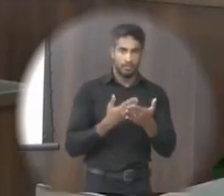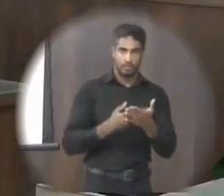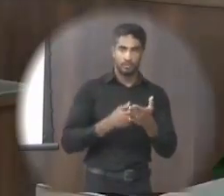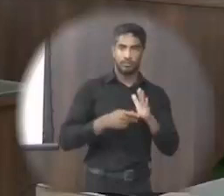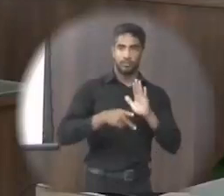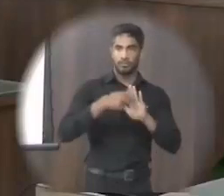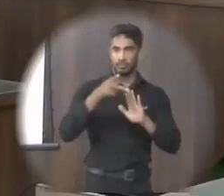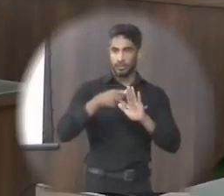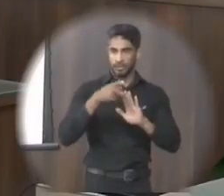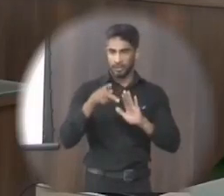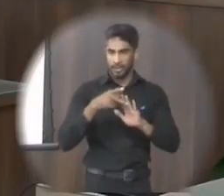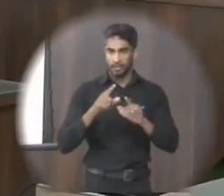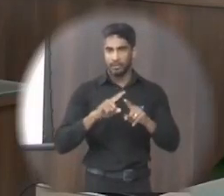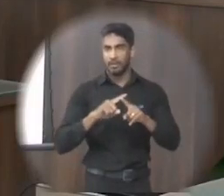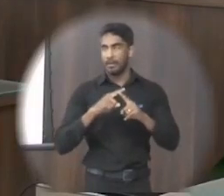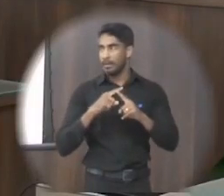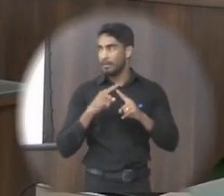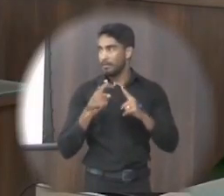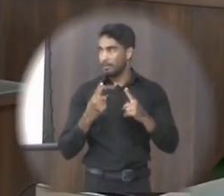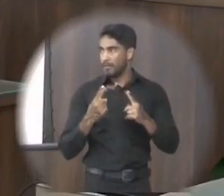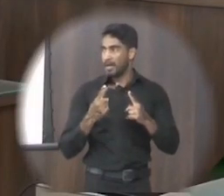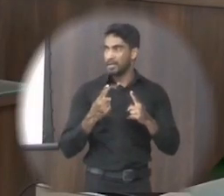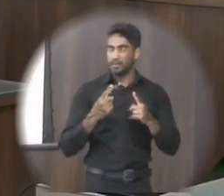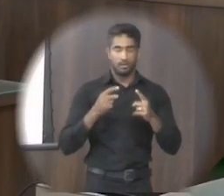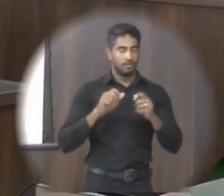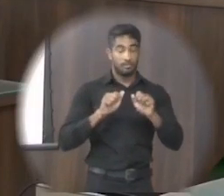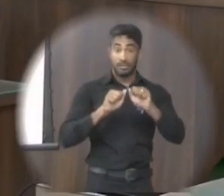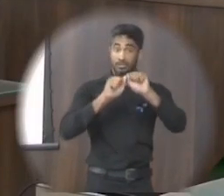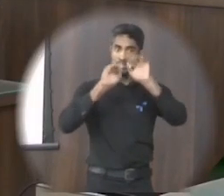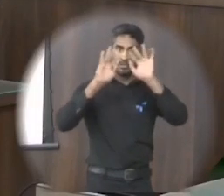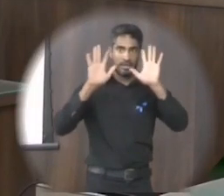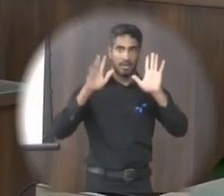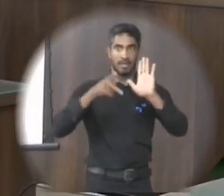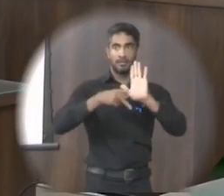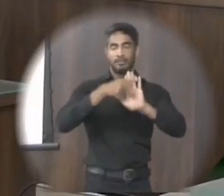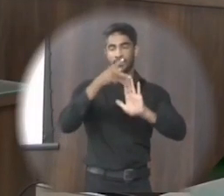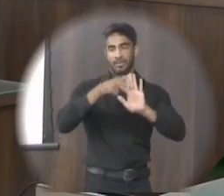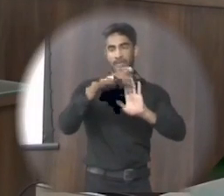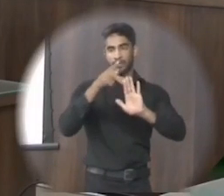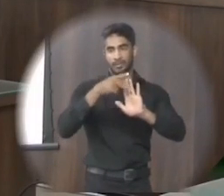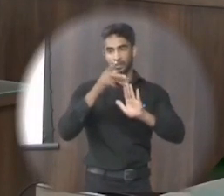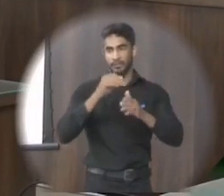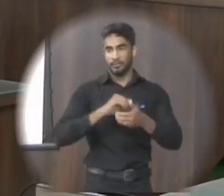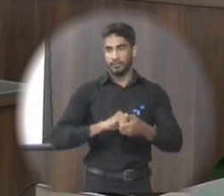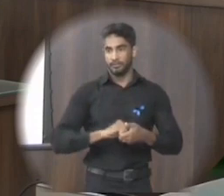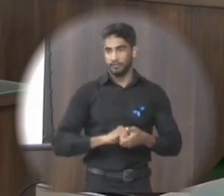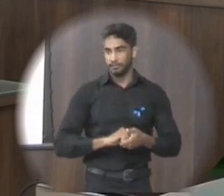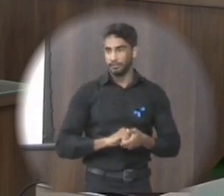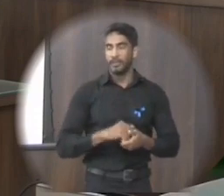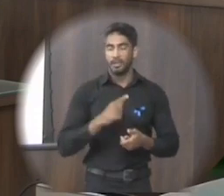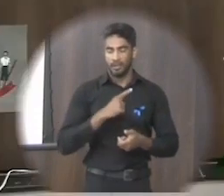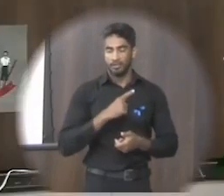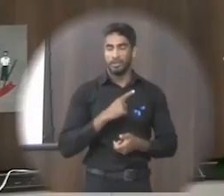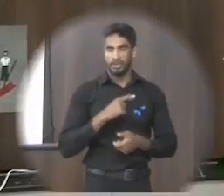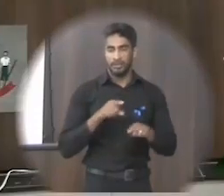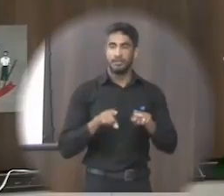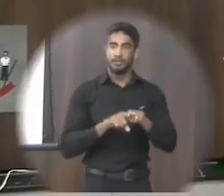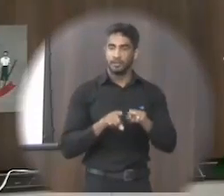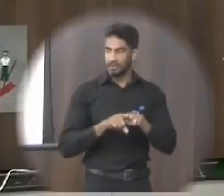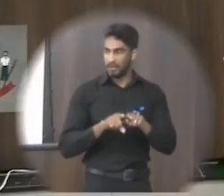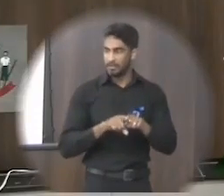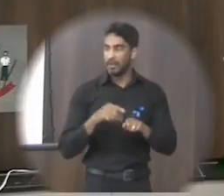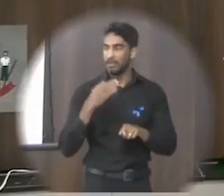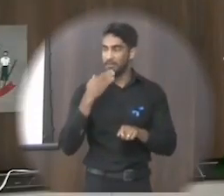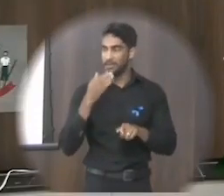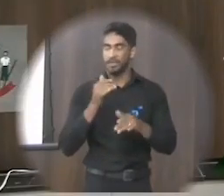projeto, né, mas para mim ainda não está claro o projeto. Eu tive também né,